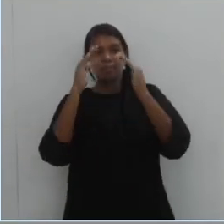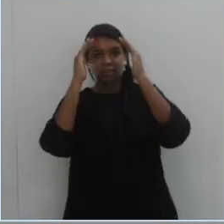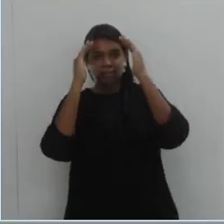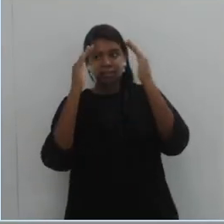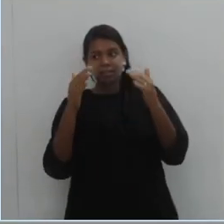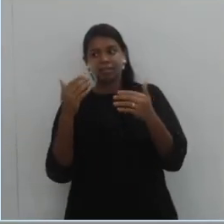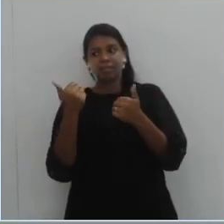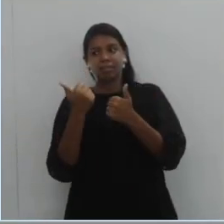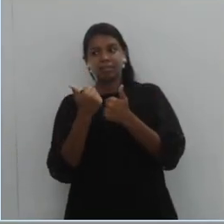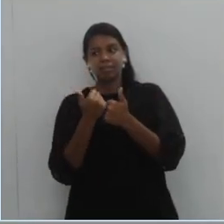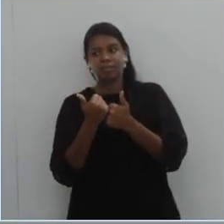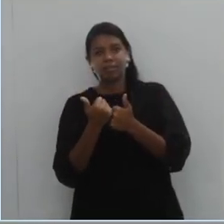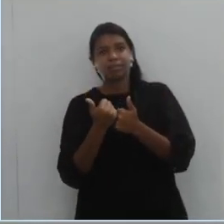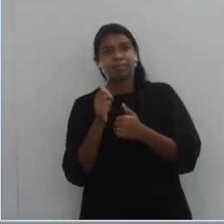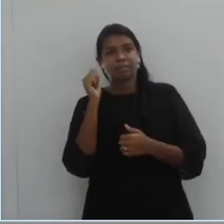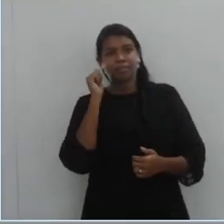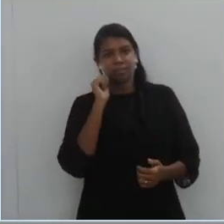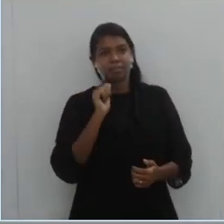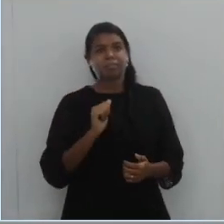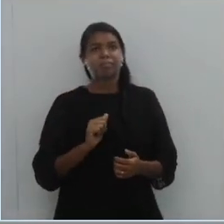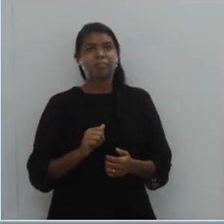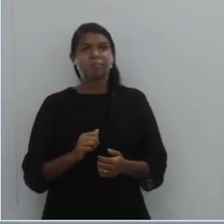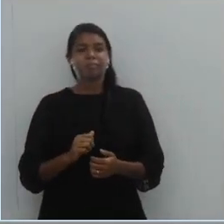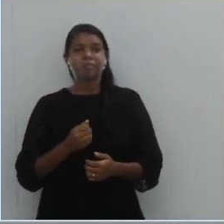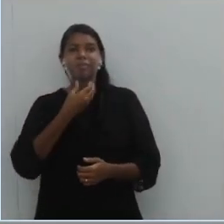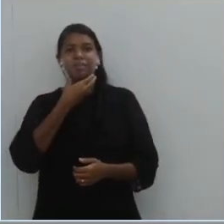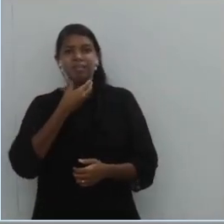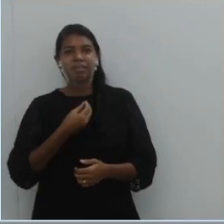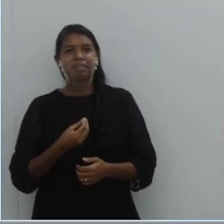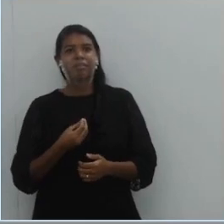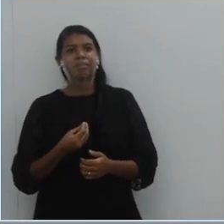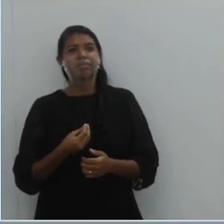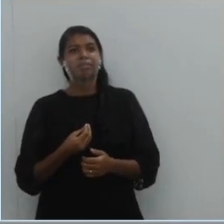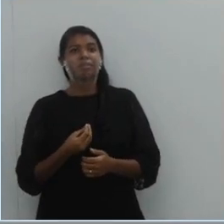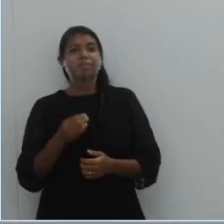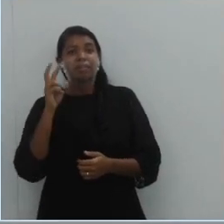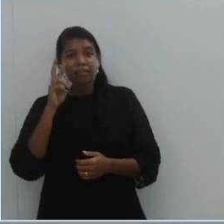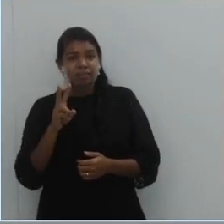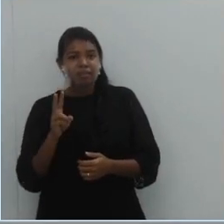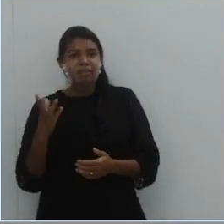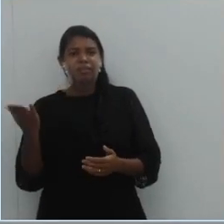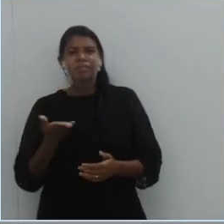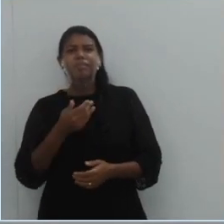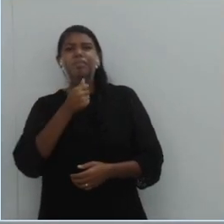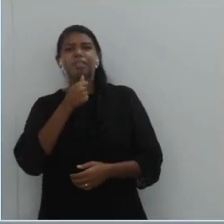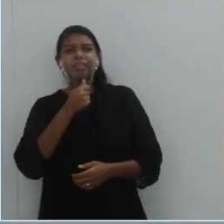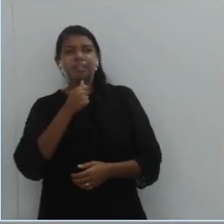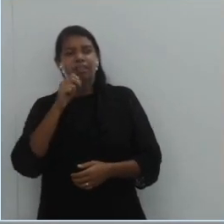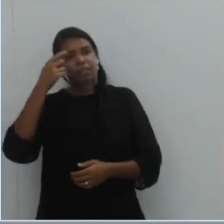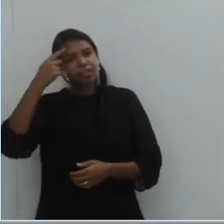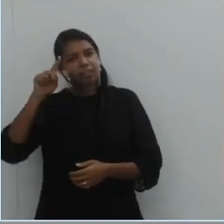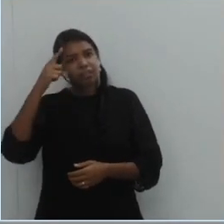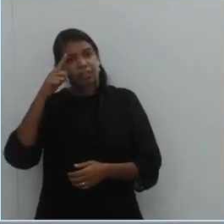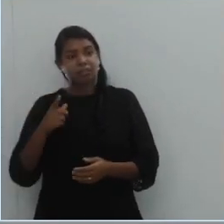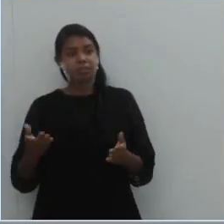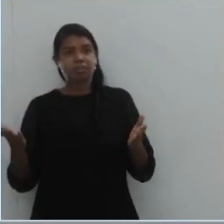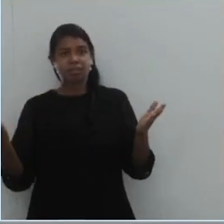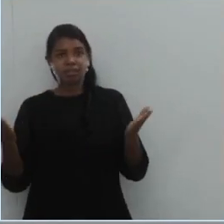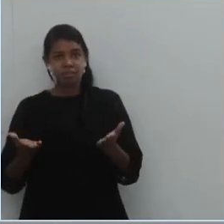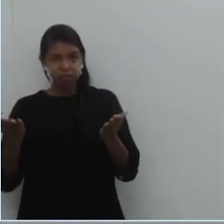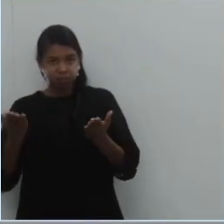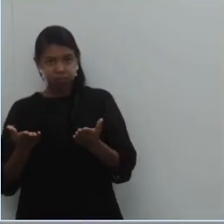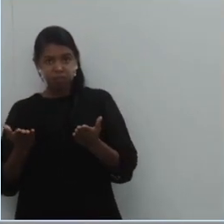submissão e colocar a mulher como inferior ao homem. Então a gente vê muito ainda isso no dia de hoje, professor.